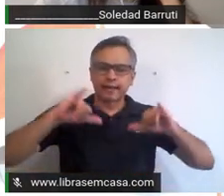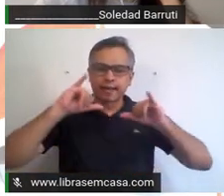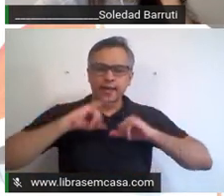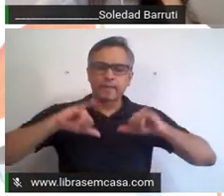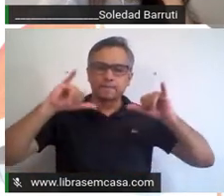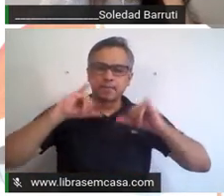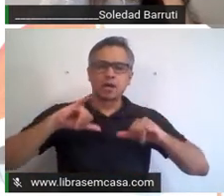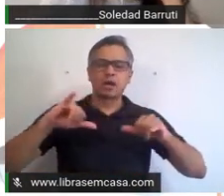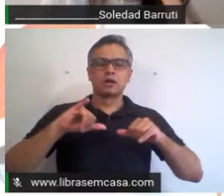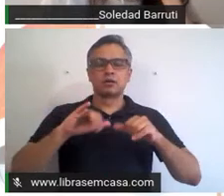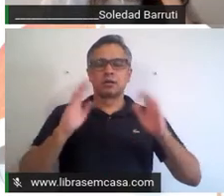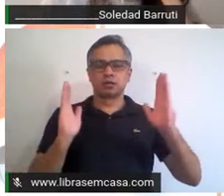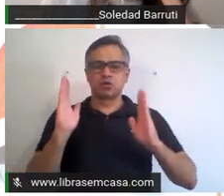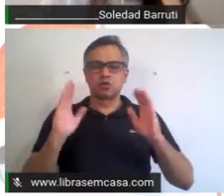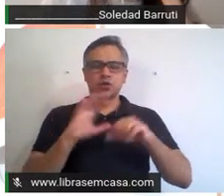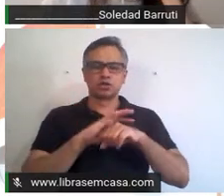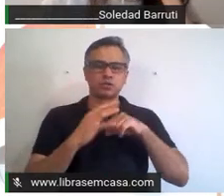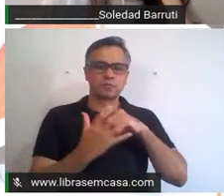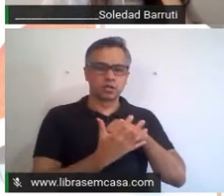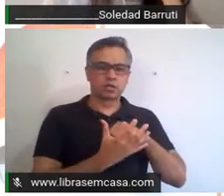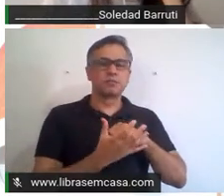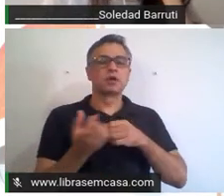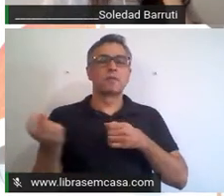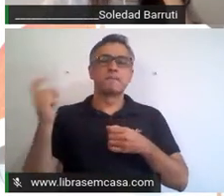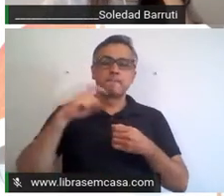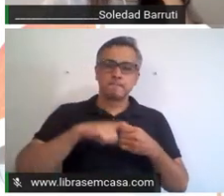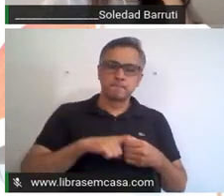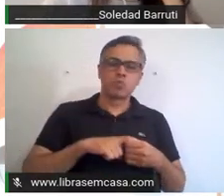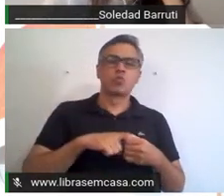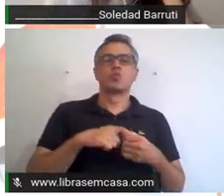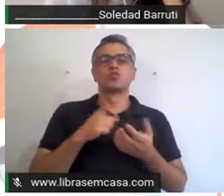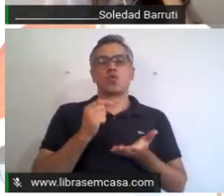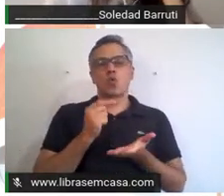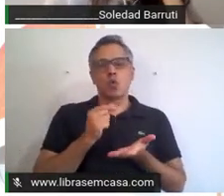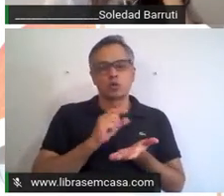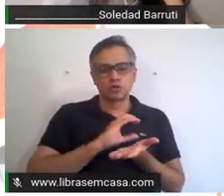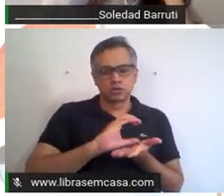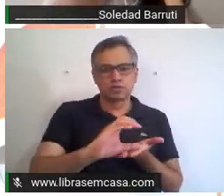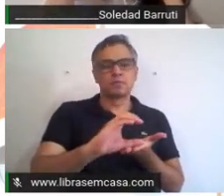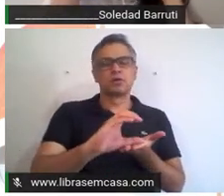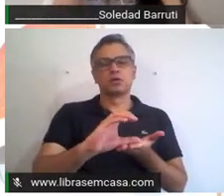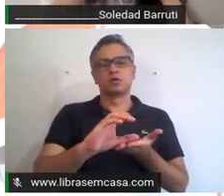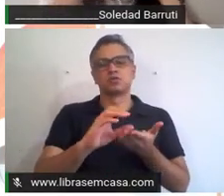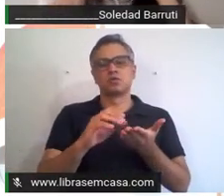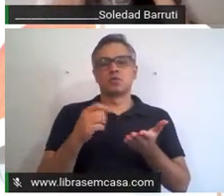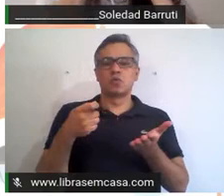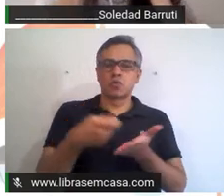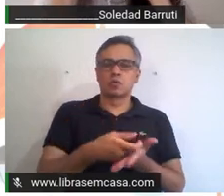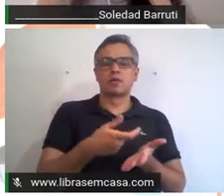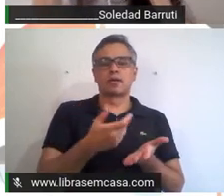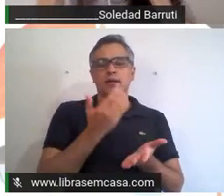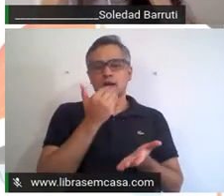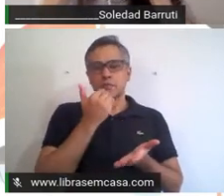pandemia para que se reconstituísse o orçamento do programa de aquisição de alimentos. Se conseguiu, em parte, isso no Congresso